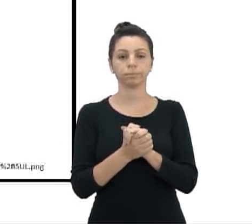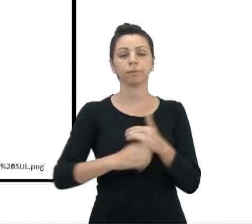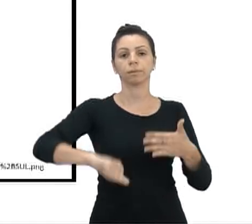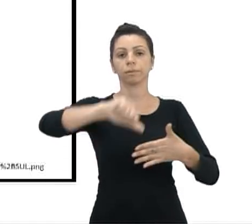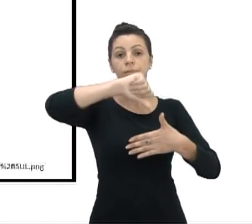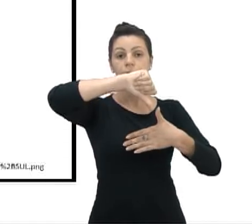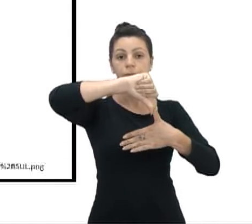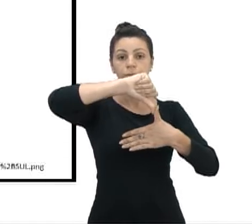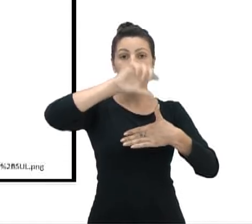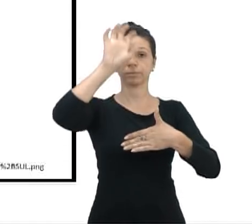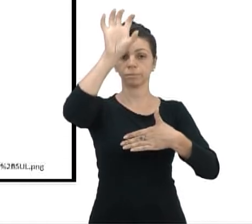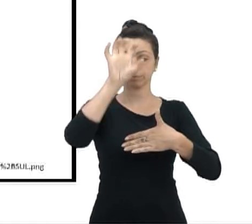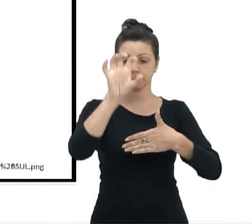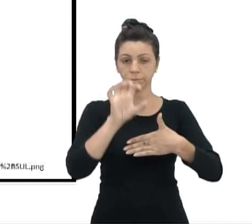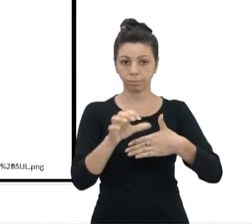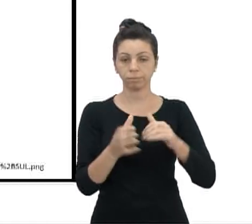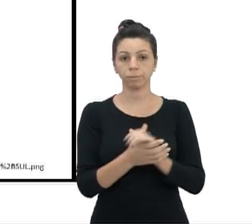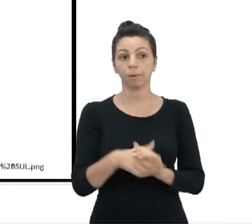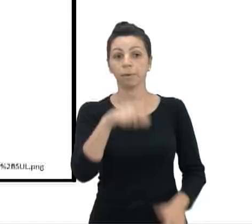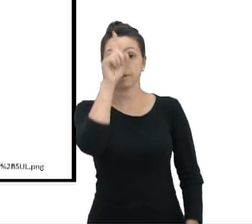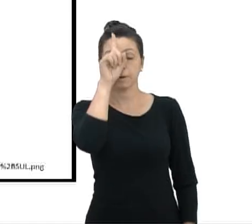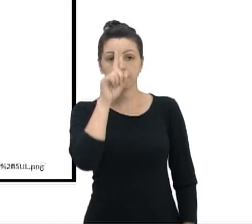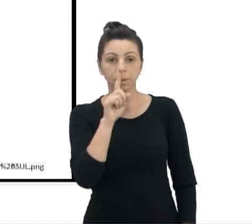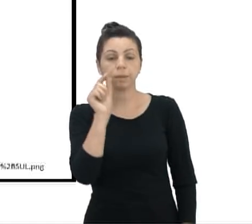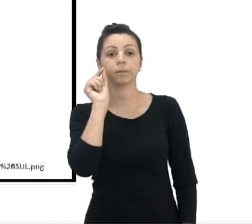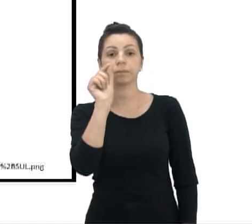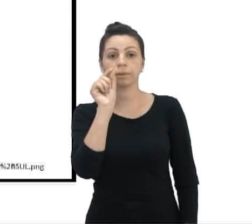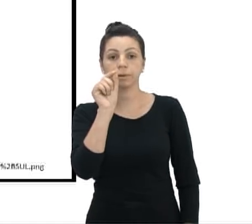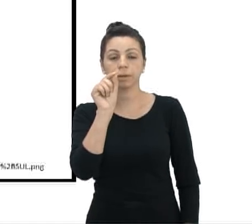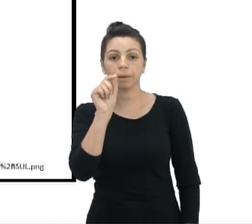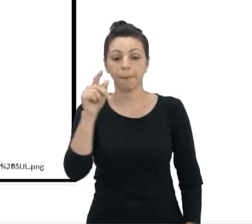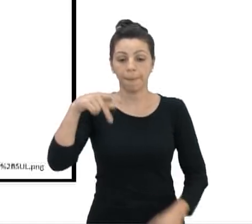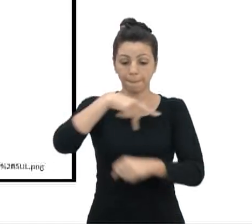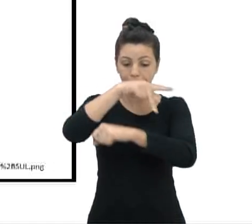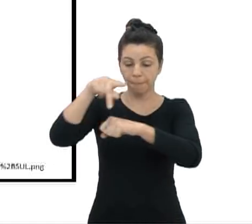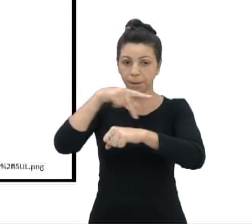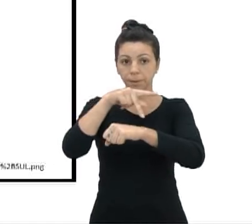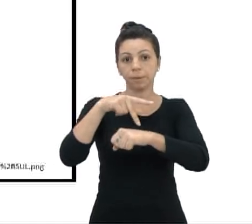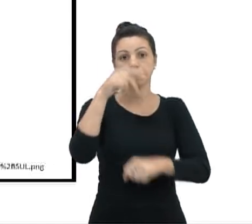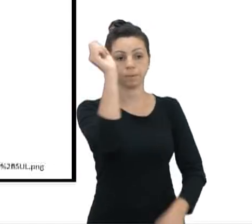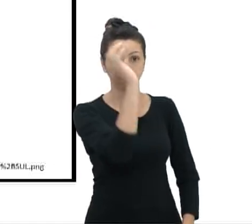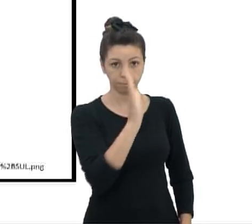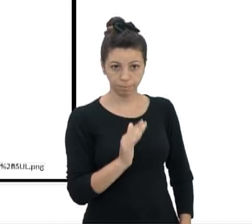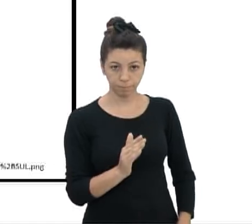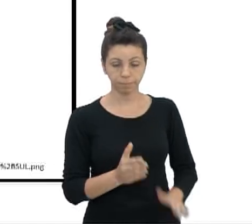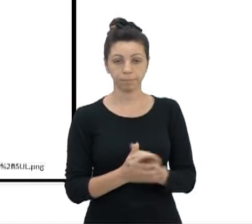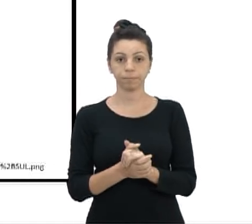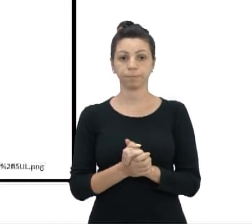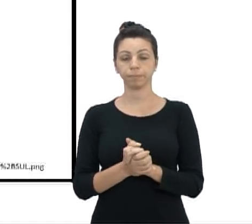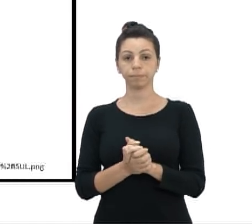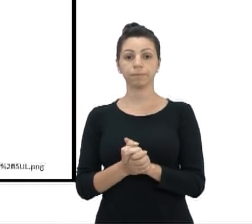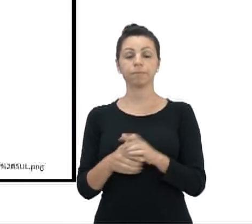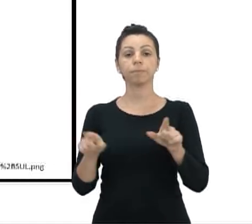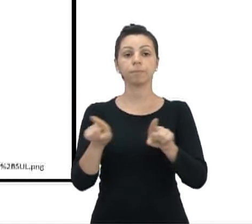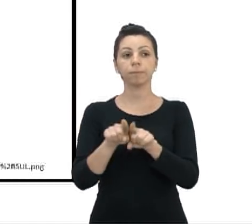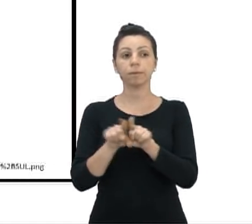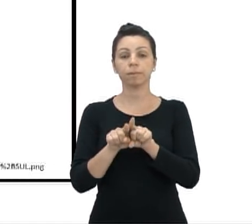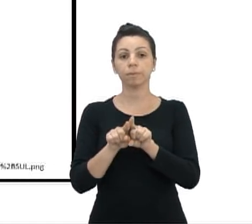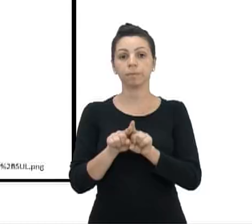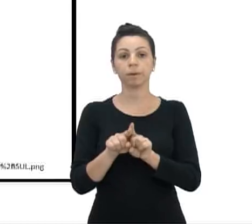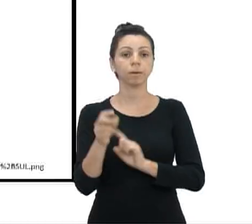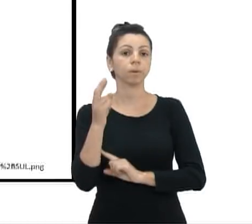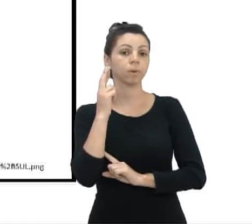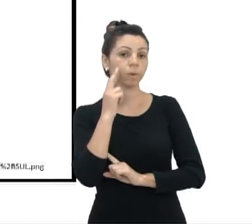Sul. Observe que em amarelo nós temos ali o maior país, que é o Brasil. Depois nós temos ali em rosa,